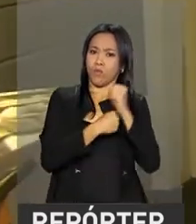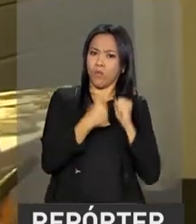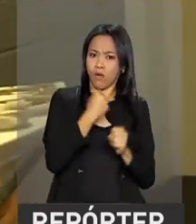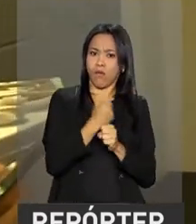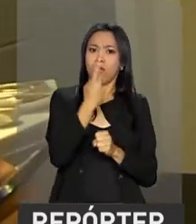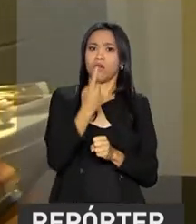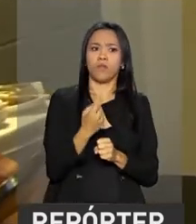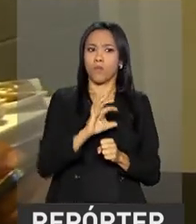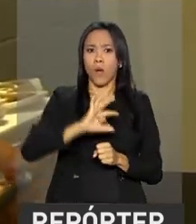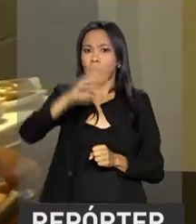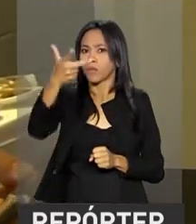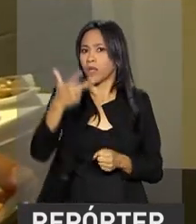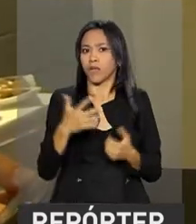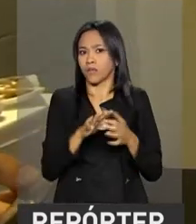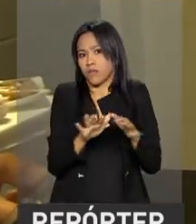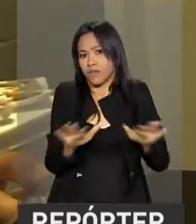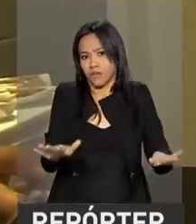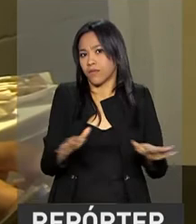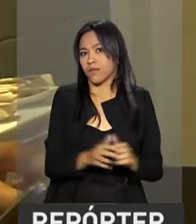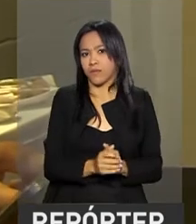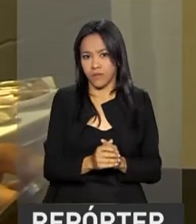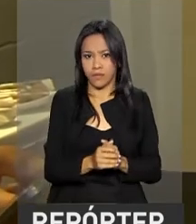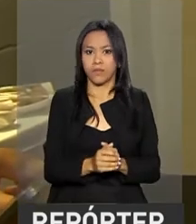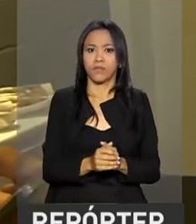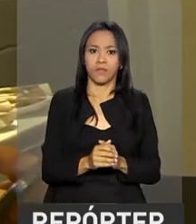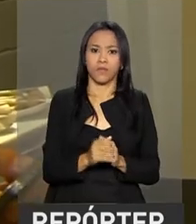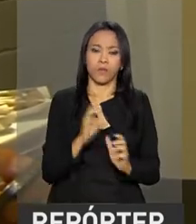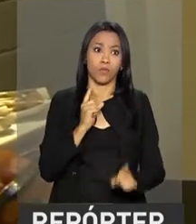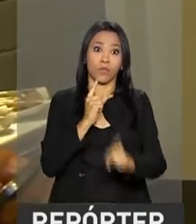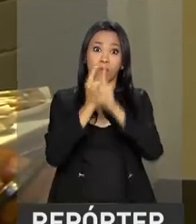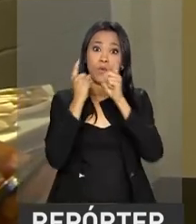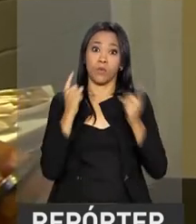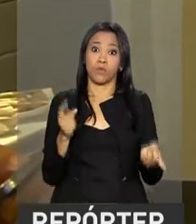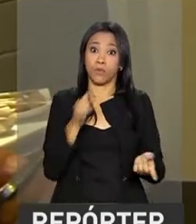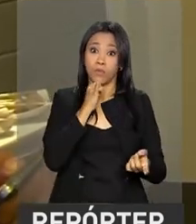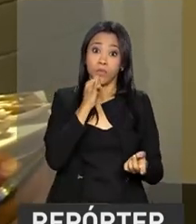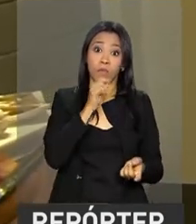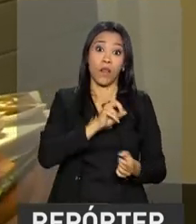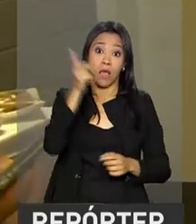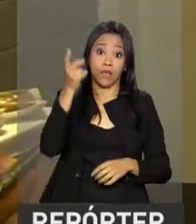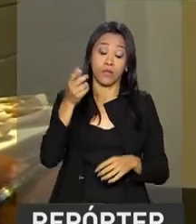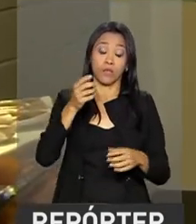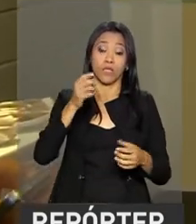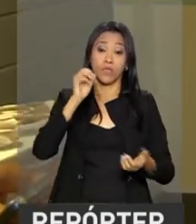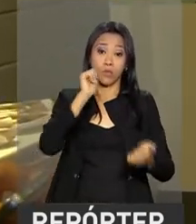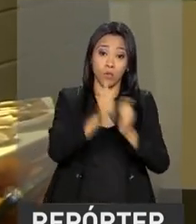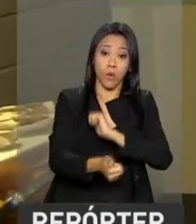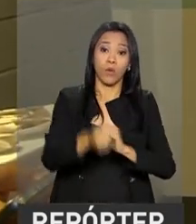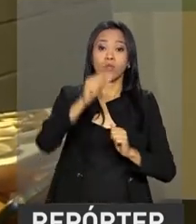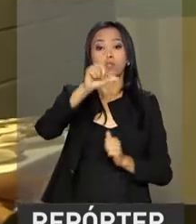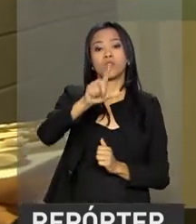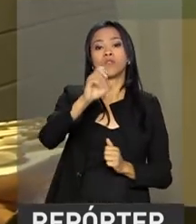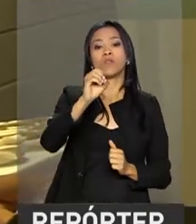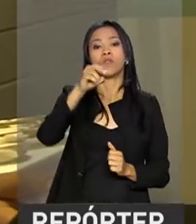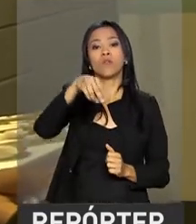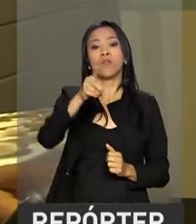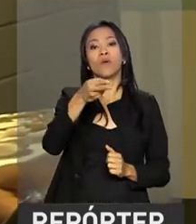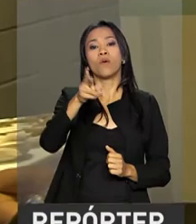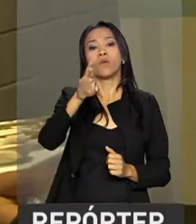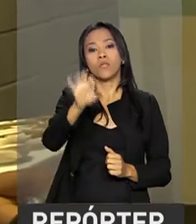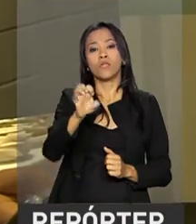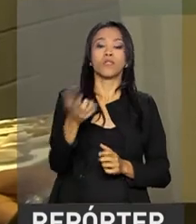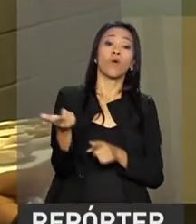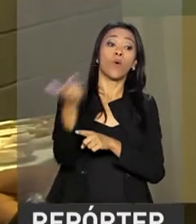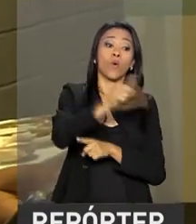não acontece geralmente com os mega eventos. No caso dos Jogos de Londres, por exemplo, o Parque Olímpico foi